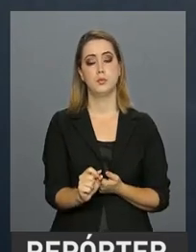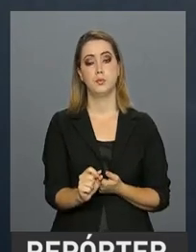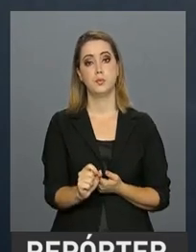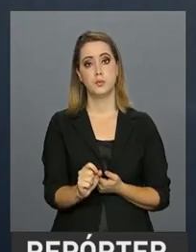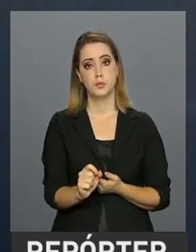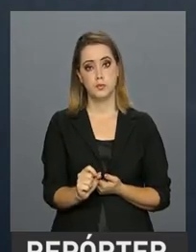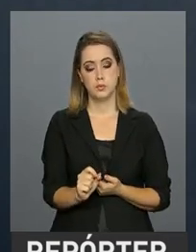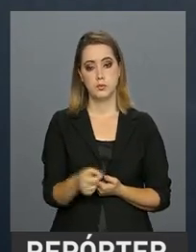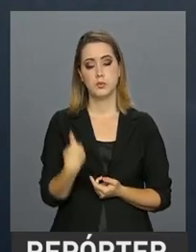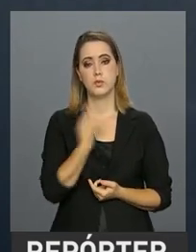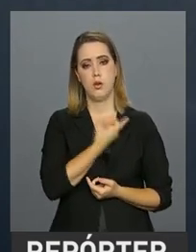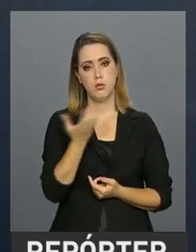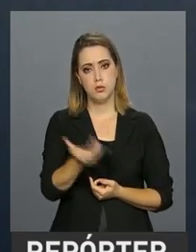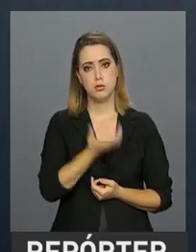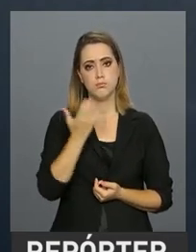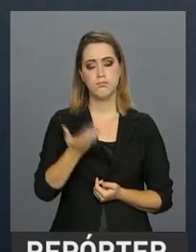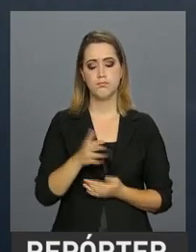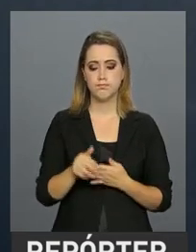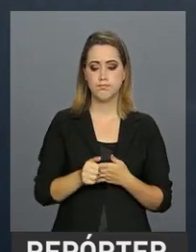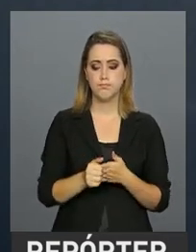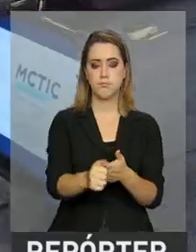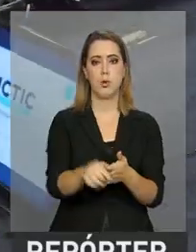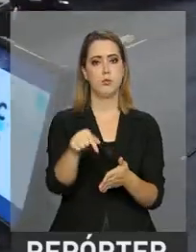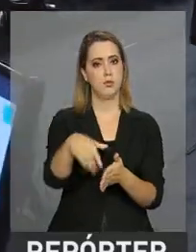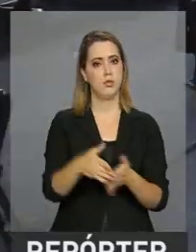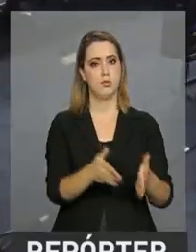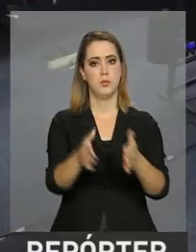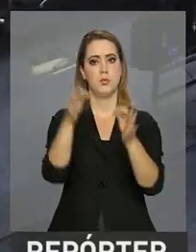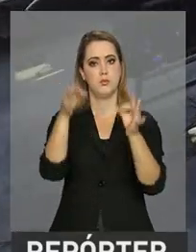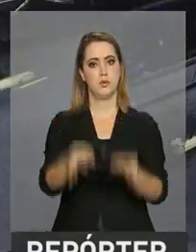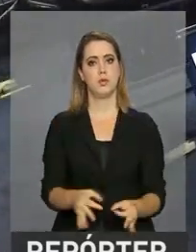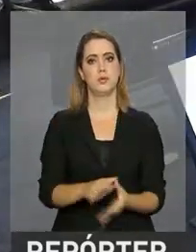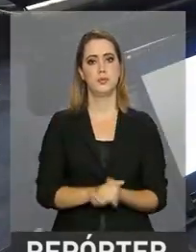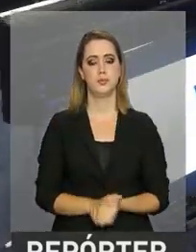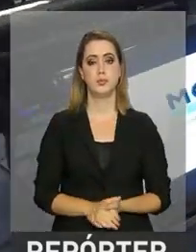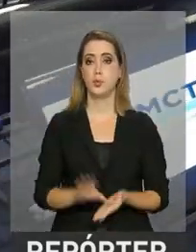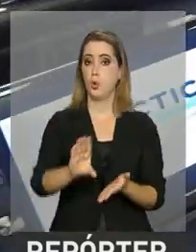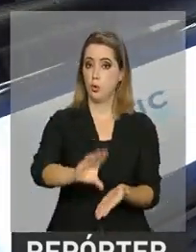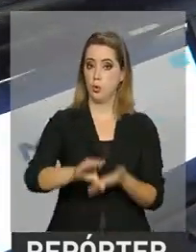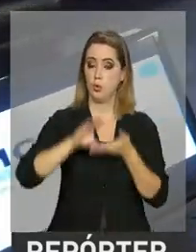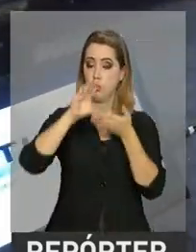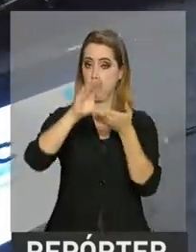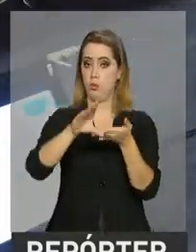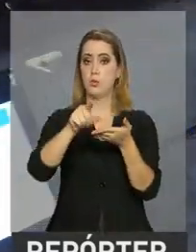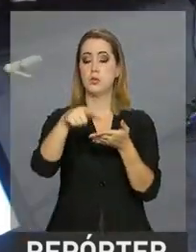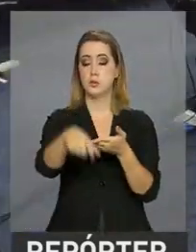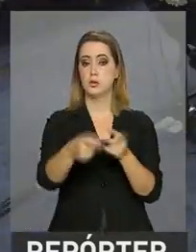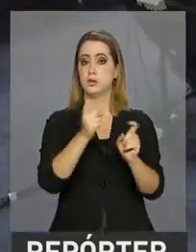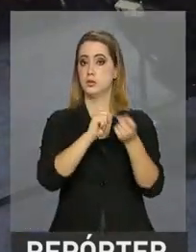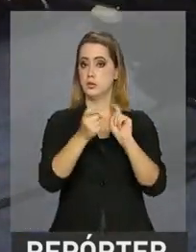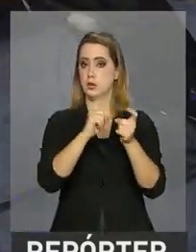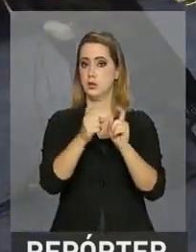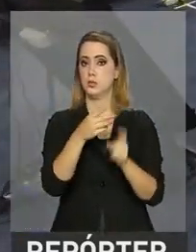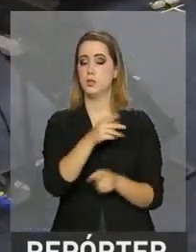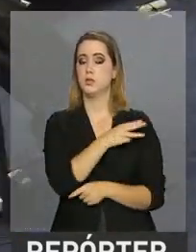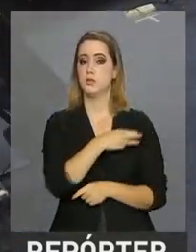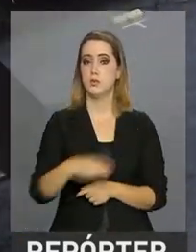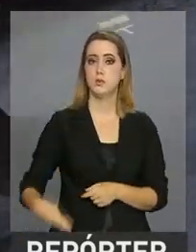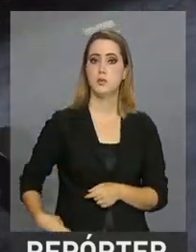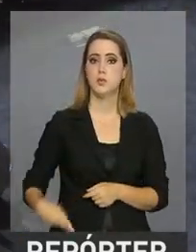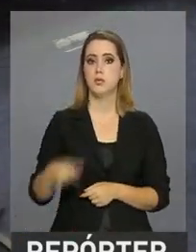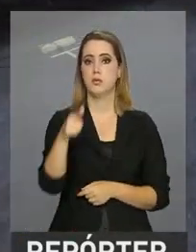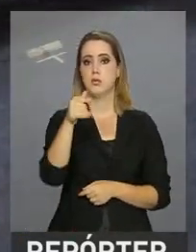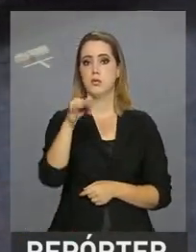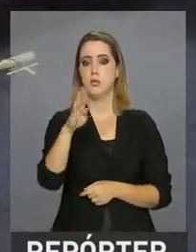que estamos tomando. E nós queremos seguir nessa trilha. O Conselho Consultivo será coordenado pelo ministro Gilberto Kassab e